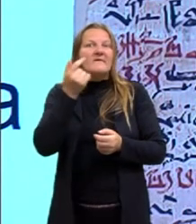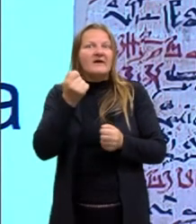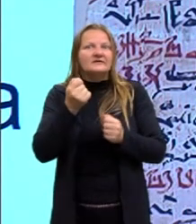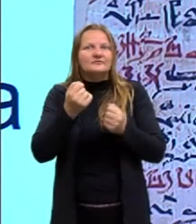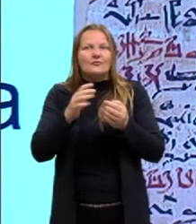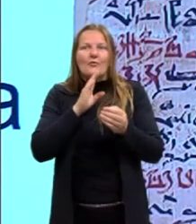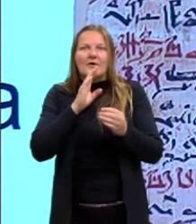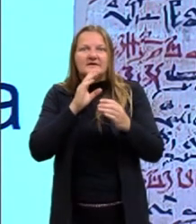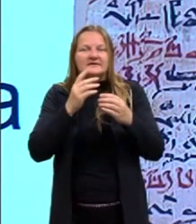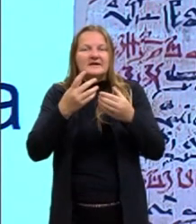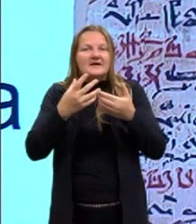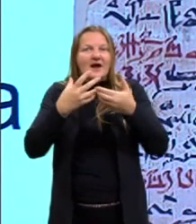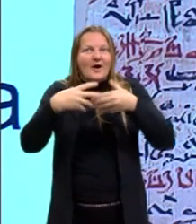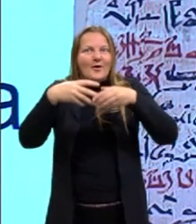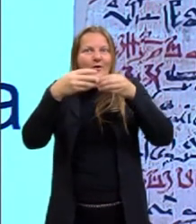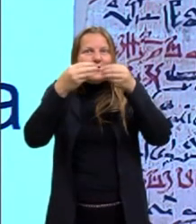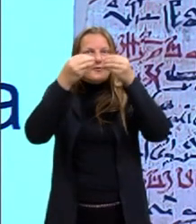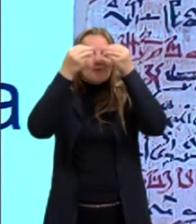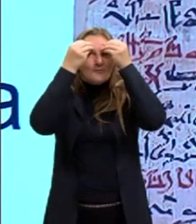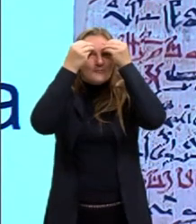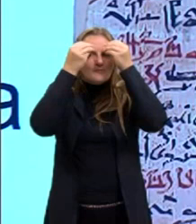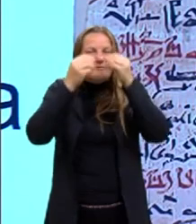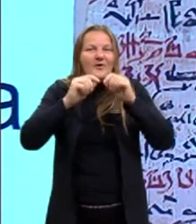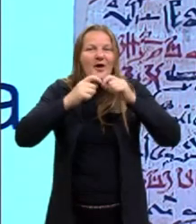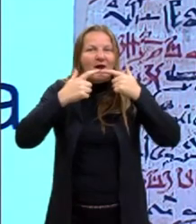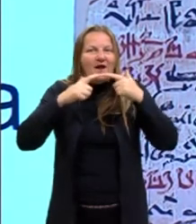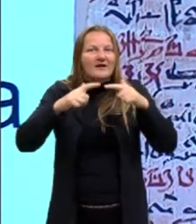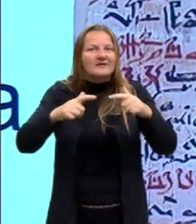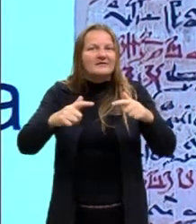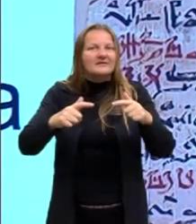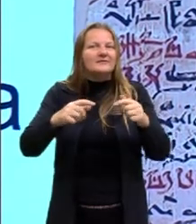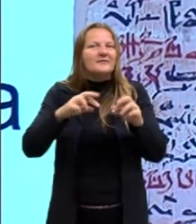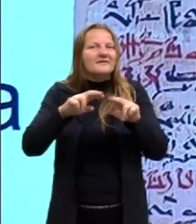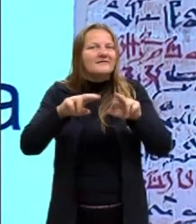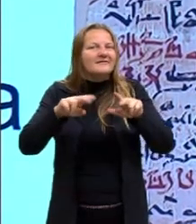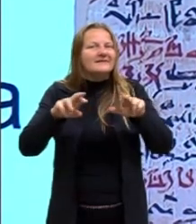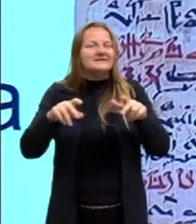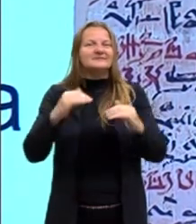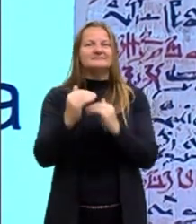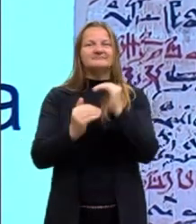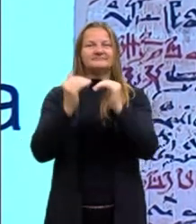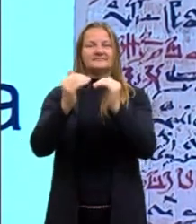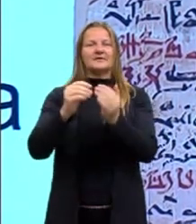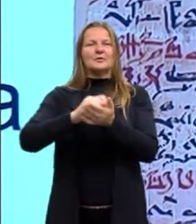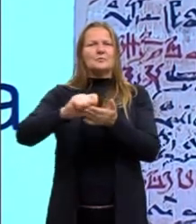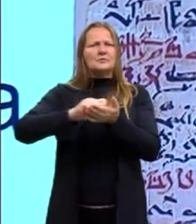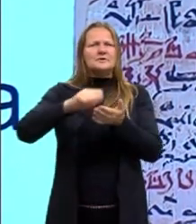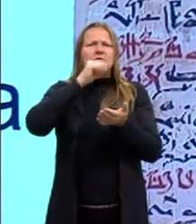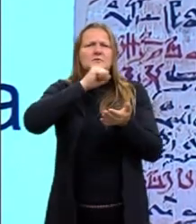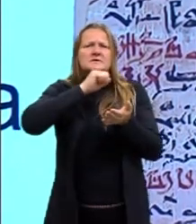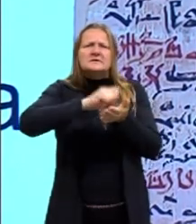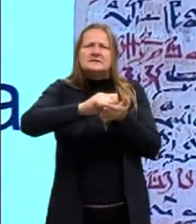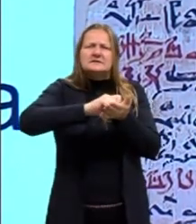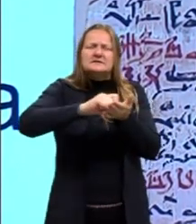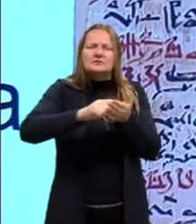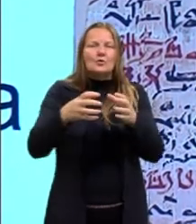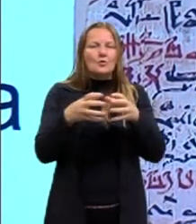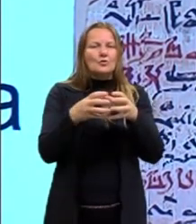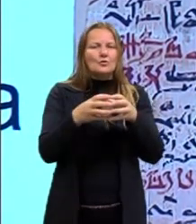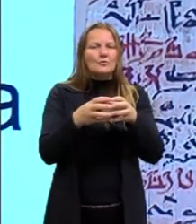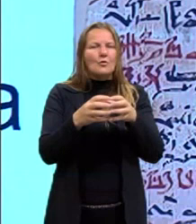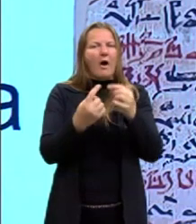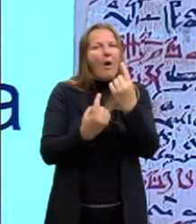muito embora a gente saiba né que antigamente o processo de escrita ele era restrito a grupos bem mais